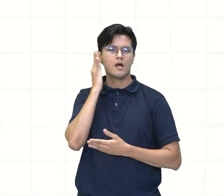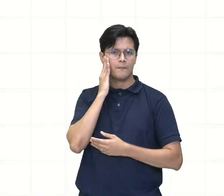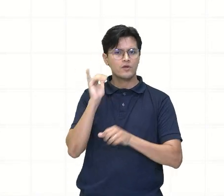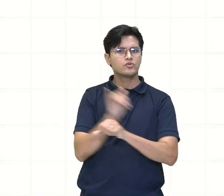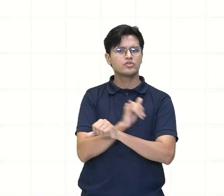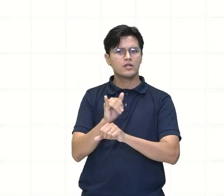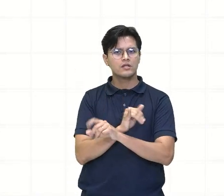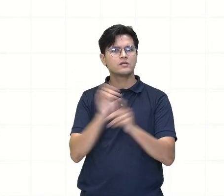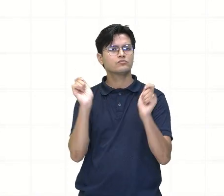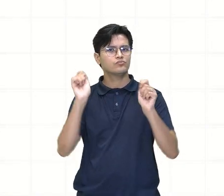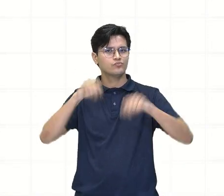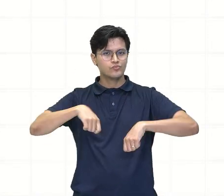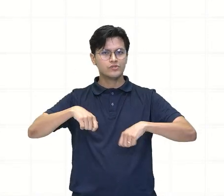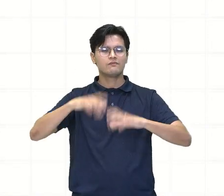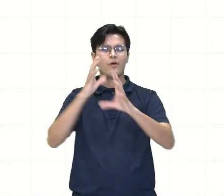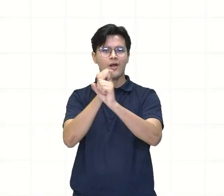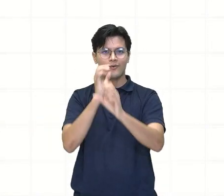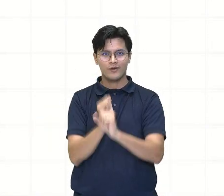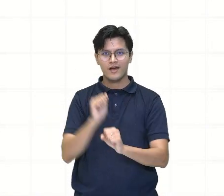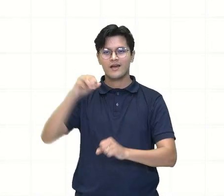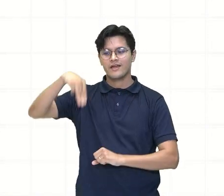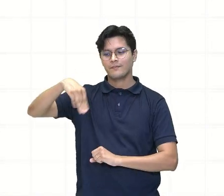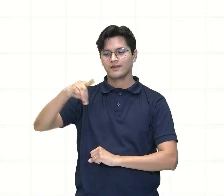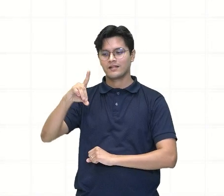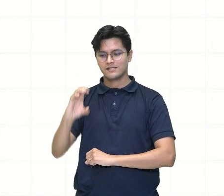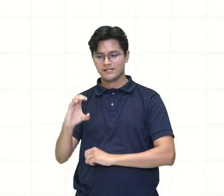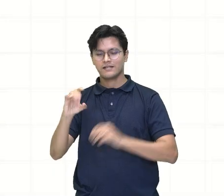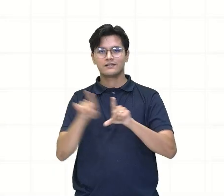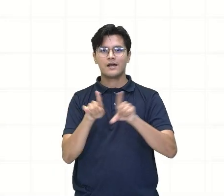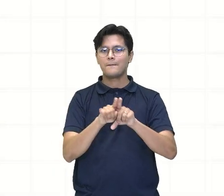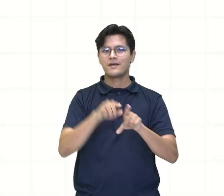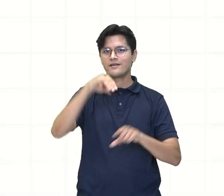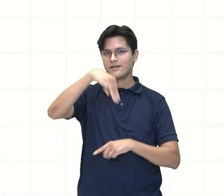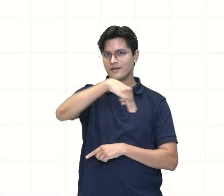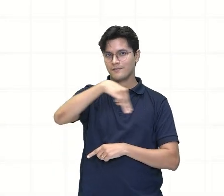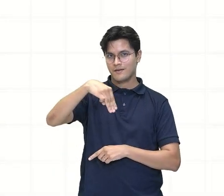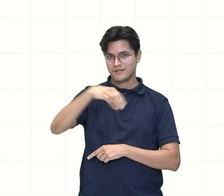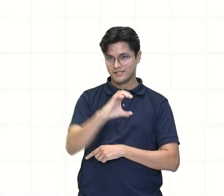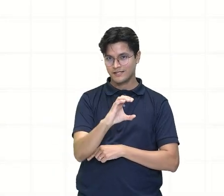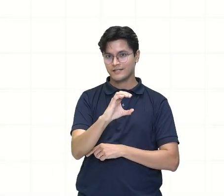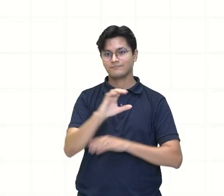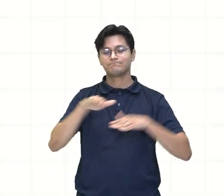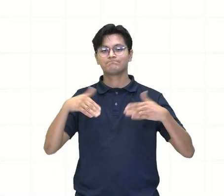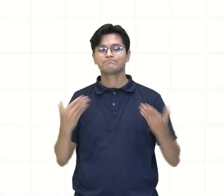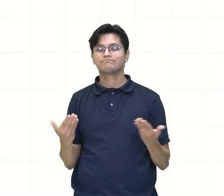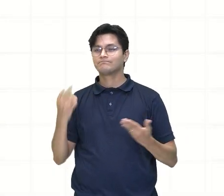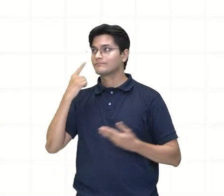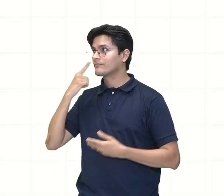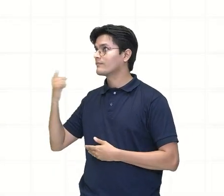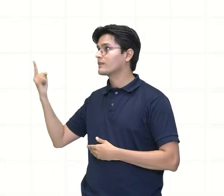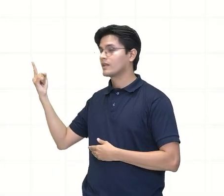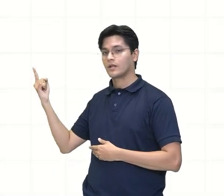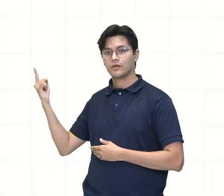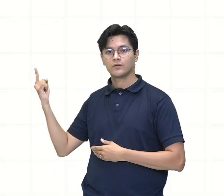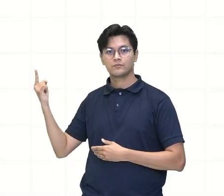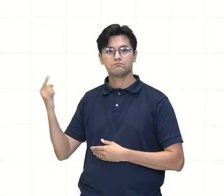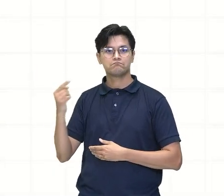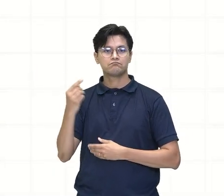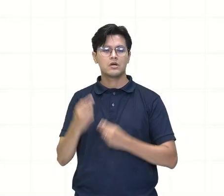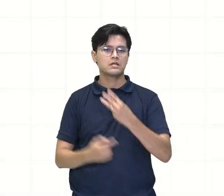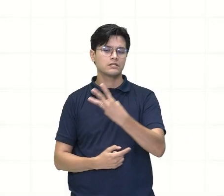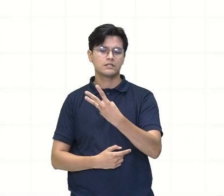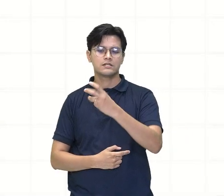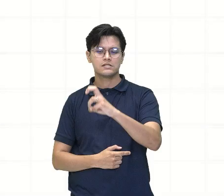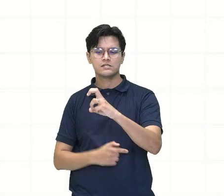Tá? Então, o 35 vai ser dividido por 2? Não, porque ele não é par. Então, eu só vou repetir ele.